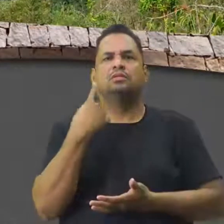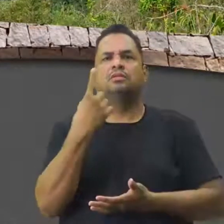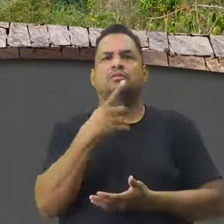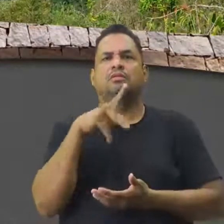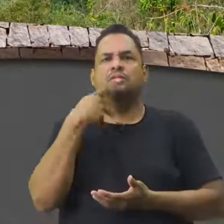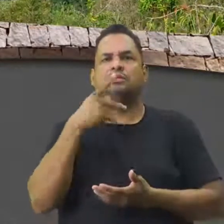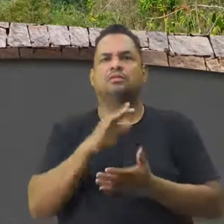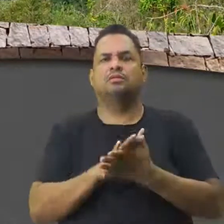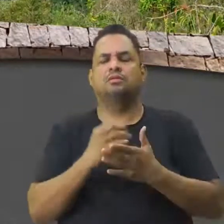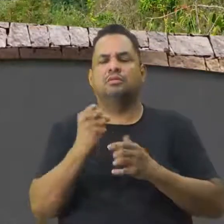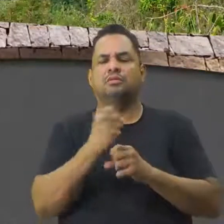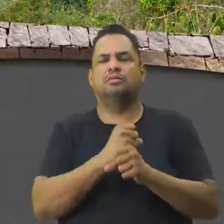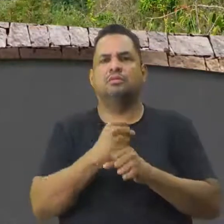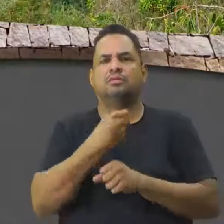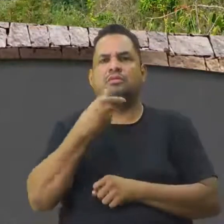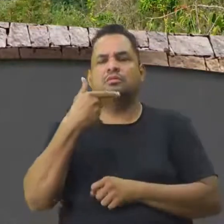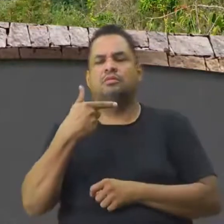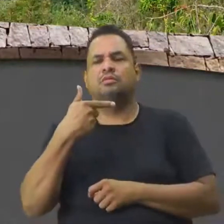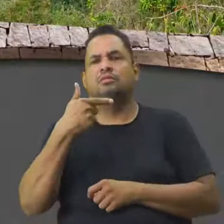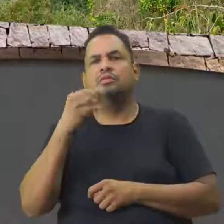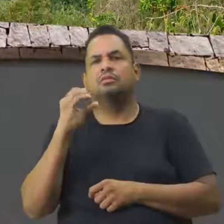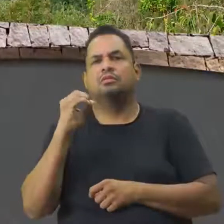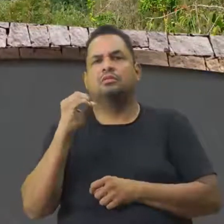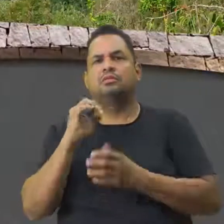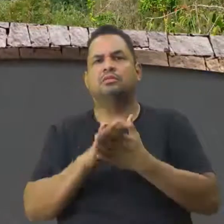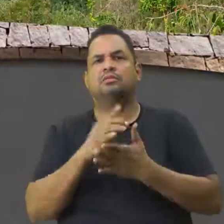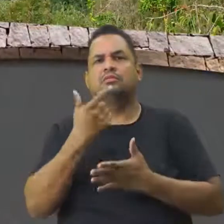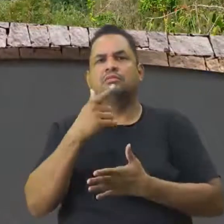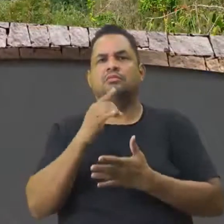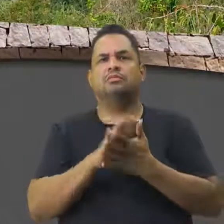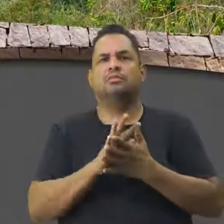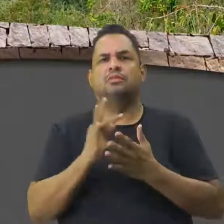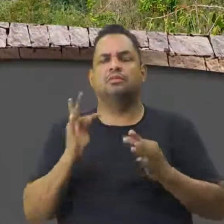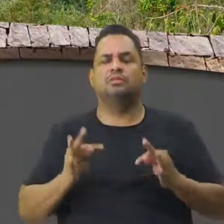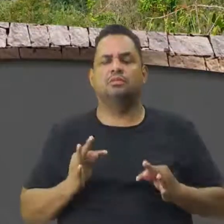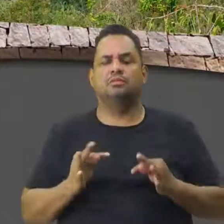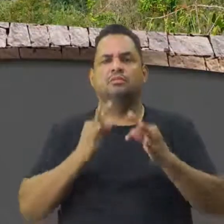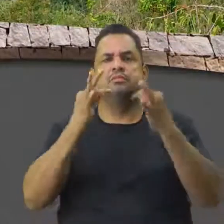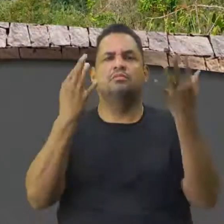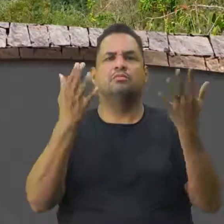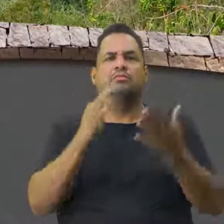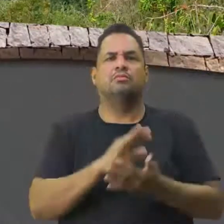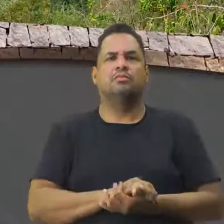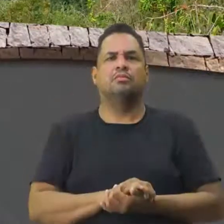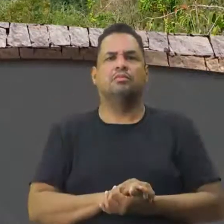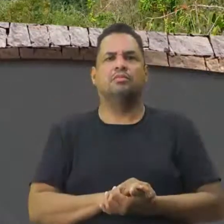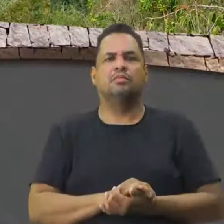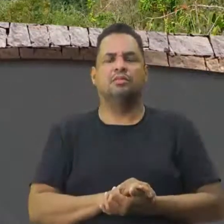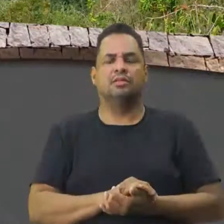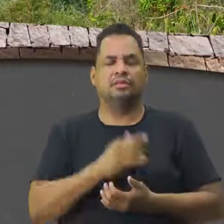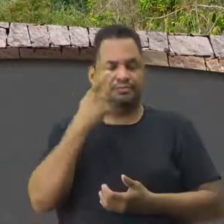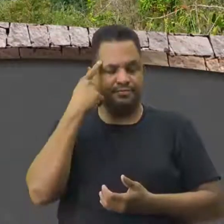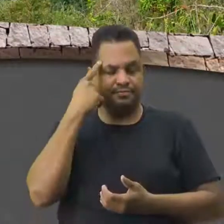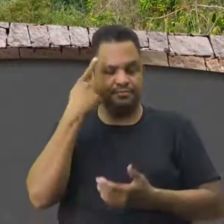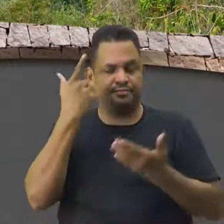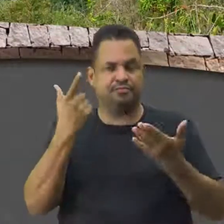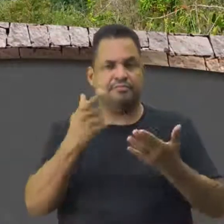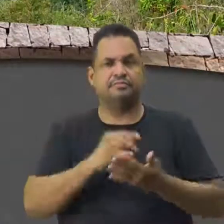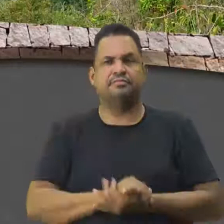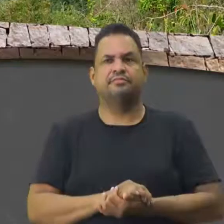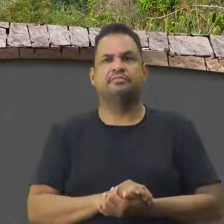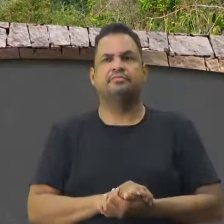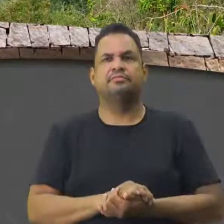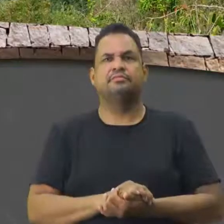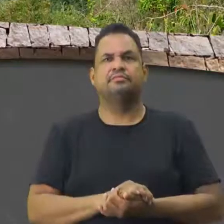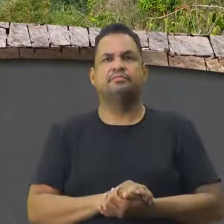anos 50, início dos anos 60. A tecnologia não tem que ter hoje, tem que pensar no tempo, tá? Meu querido jovem, tudo